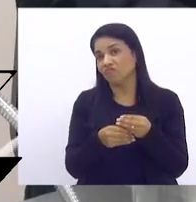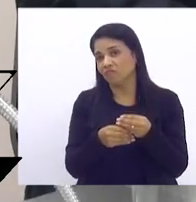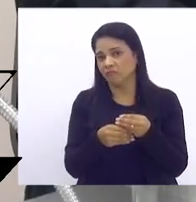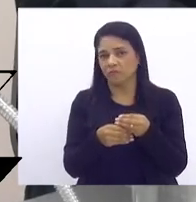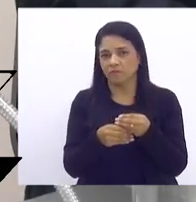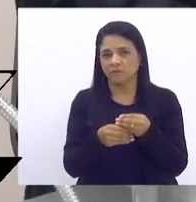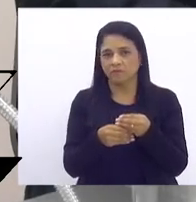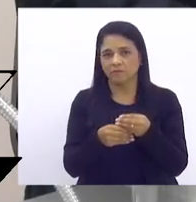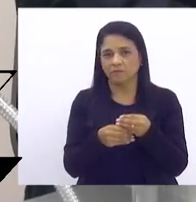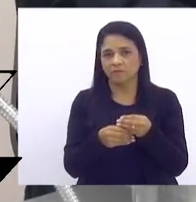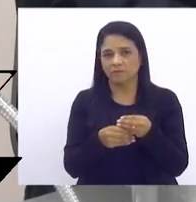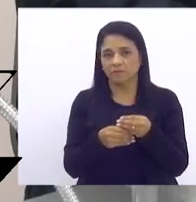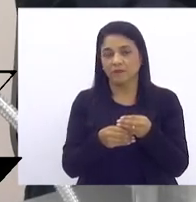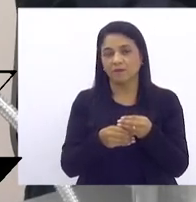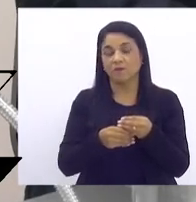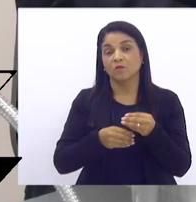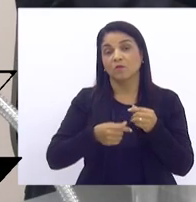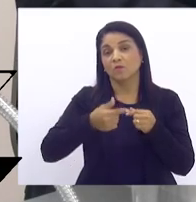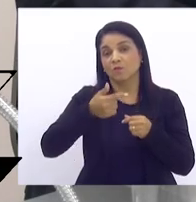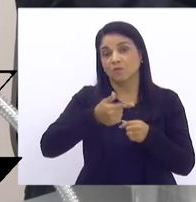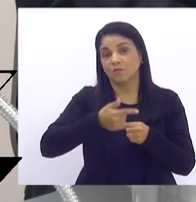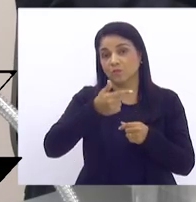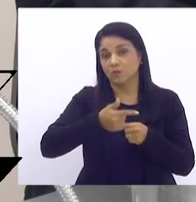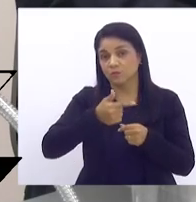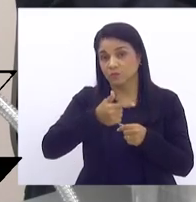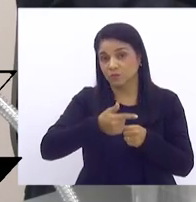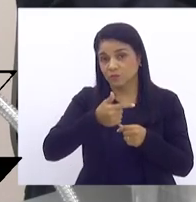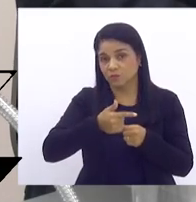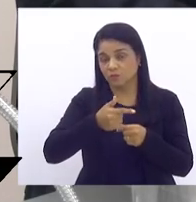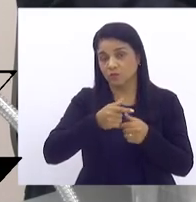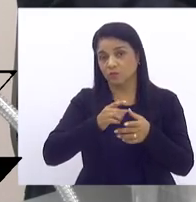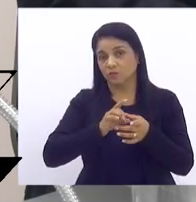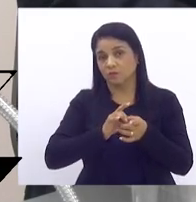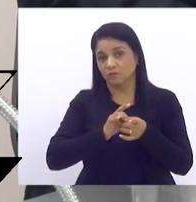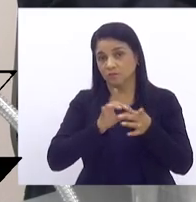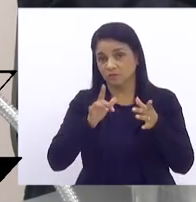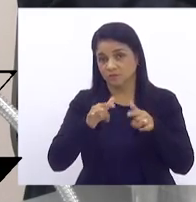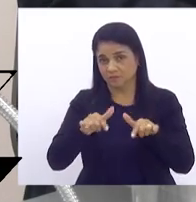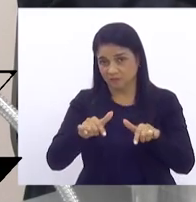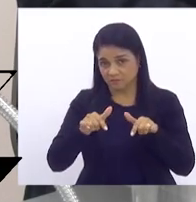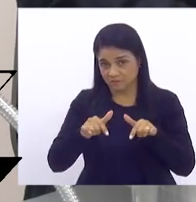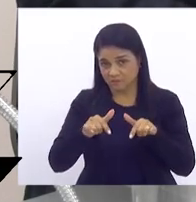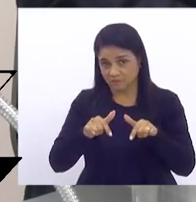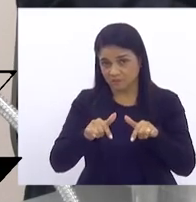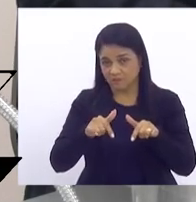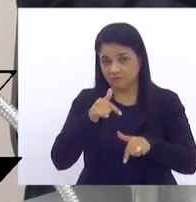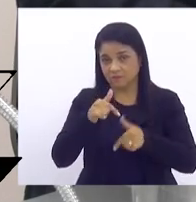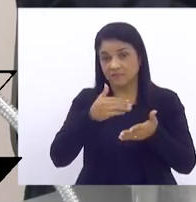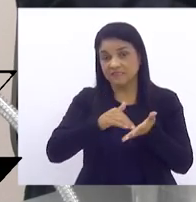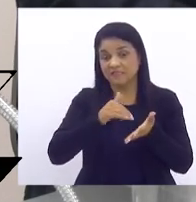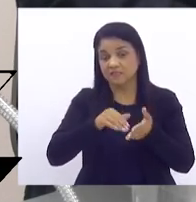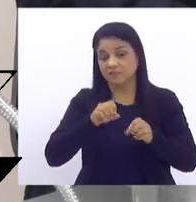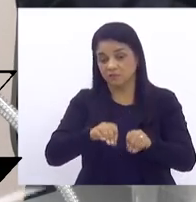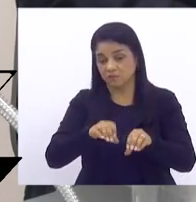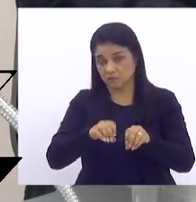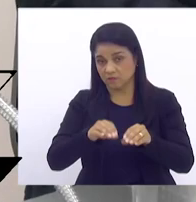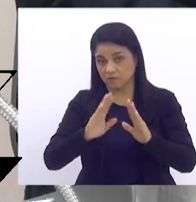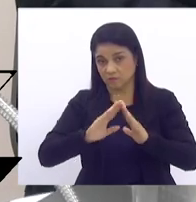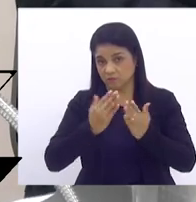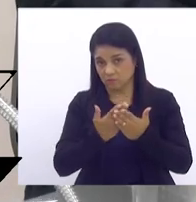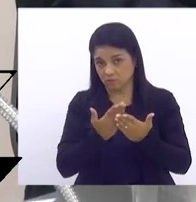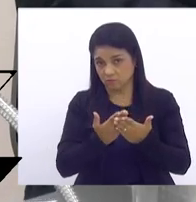ele suprime, na verdade, o 2º. Ele suprime inteiro esse autorizativo relacionado à Secretaria de Educação, às escolas.